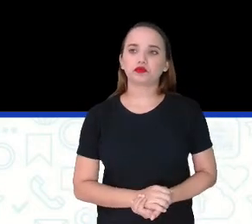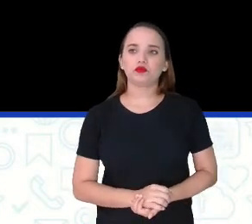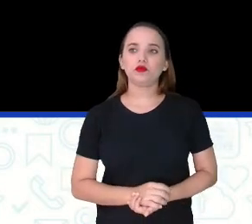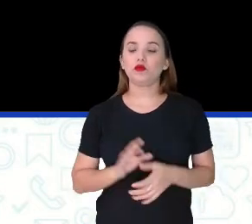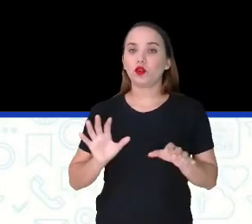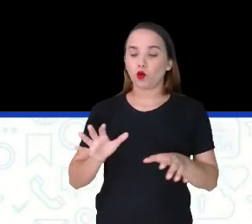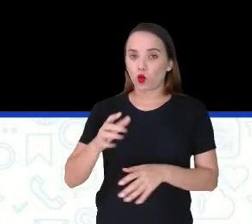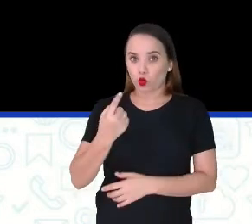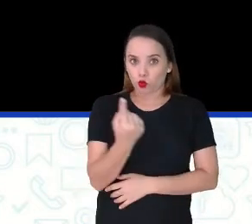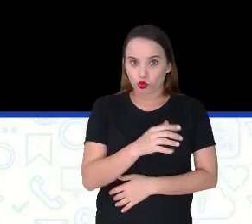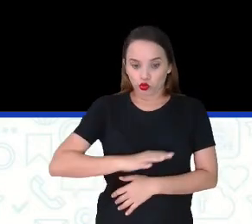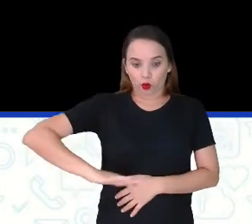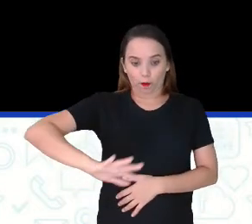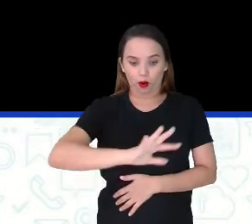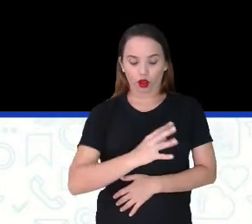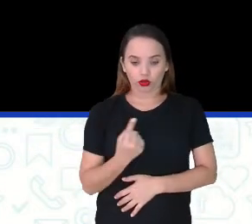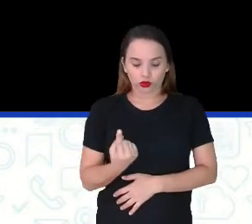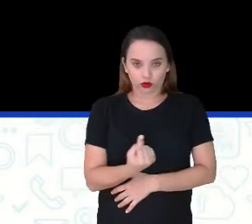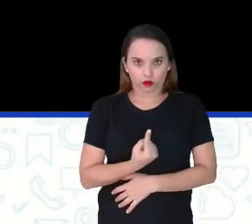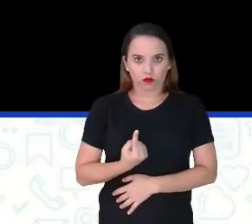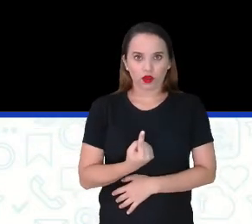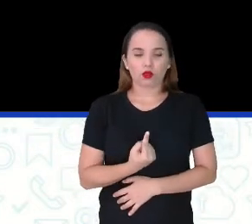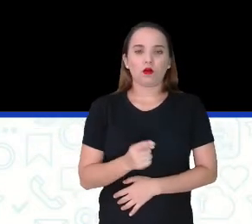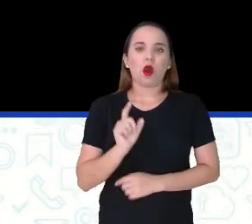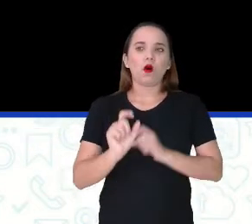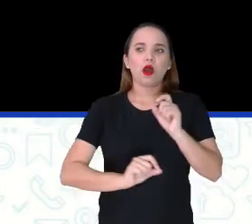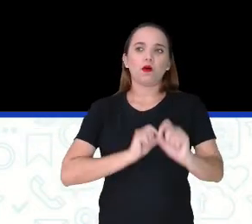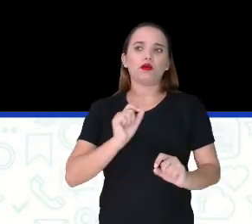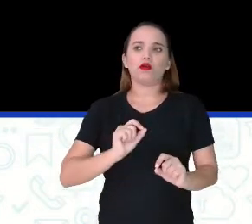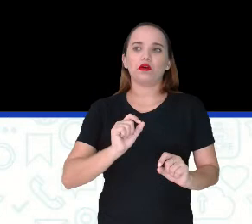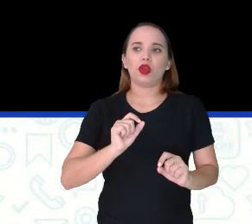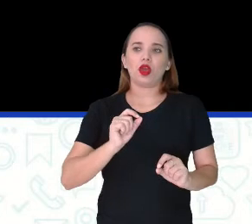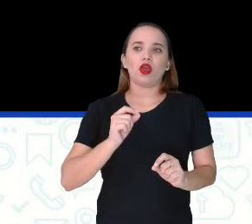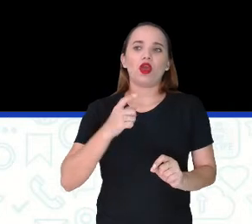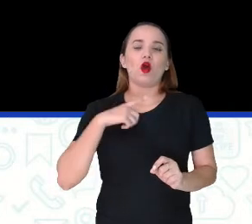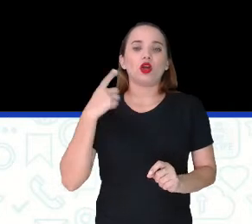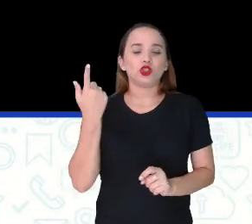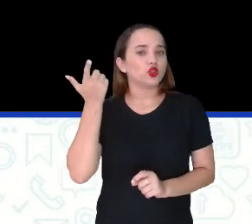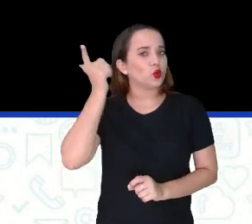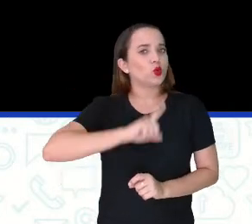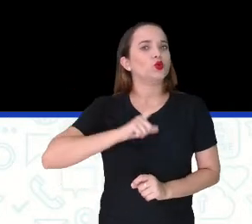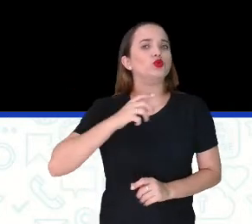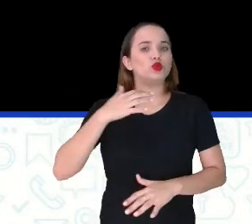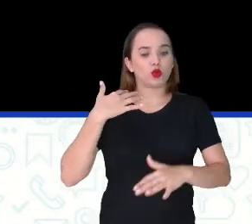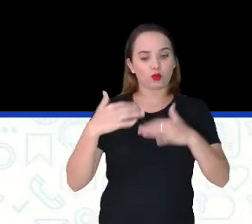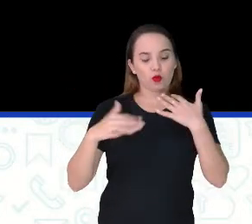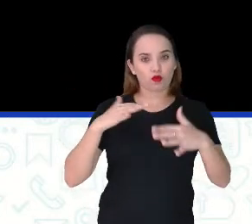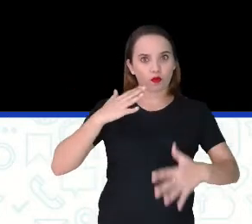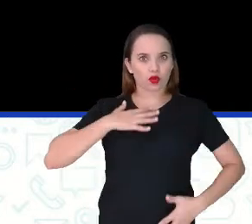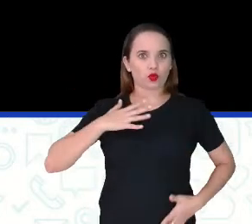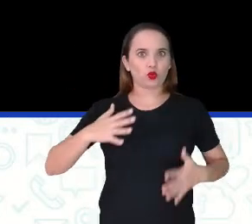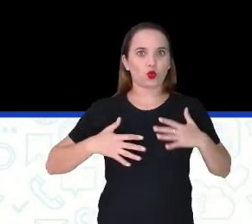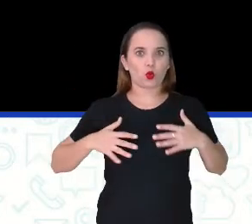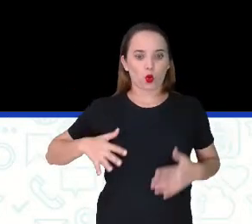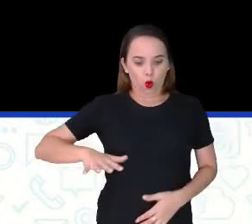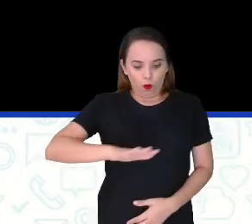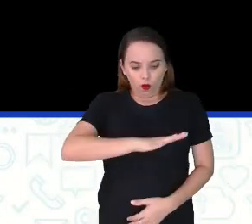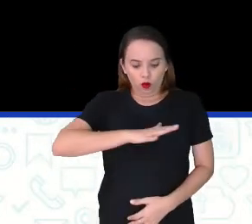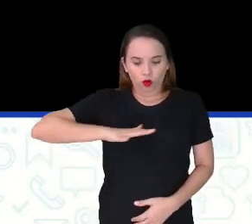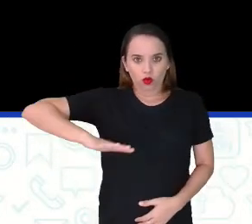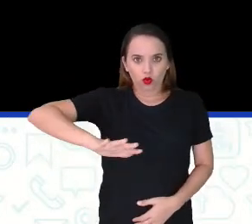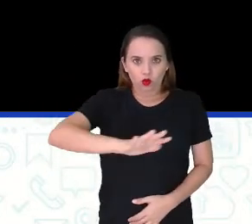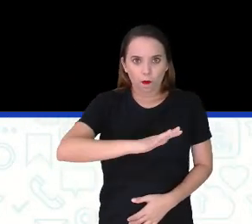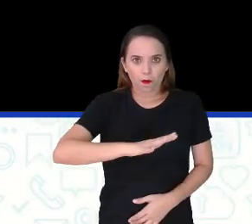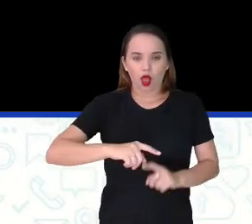cinesfera, ela é a possibilidade de movimentos do nosso corpo aí no espaço, sem que